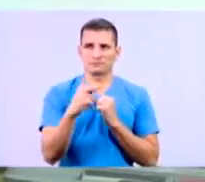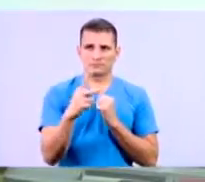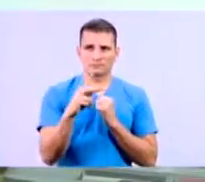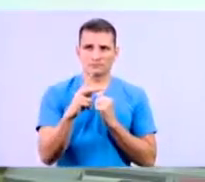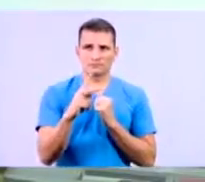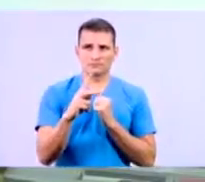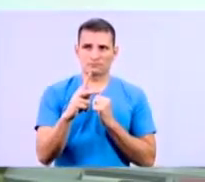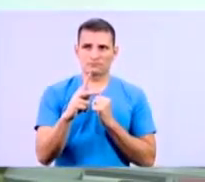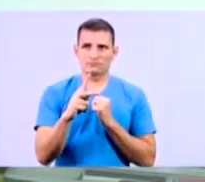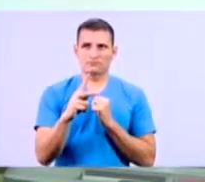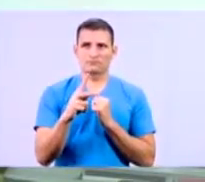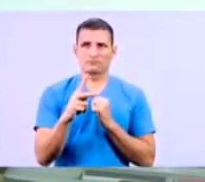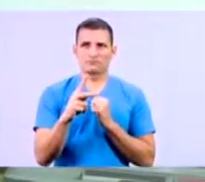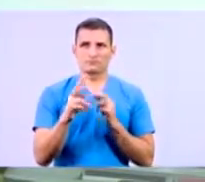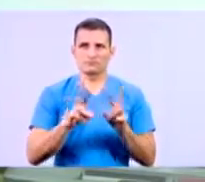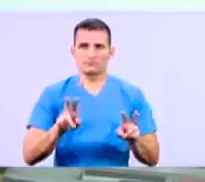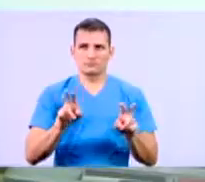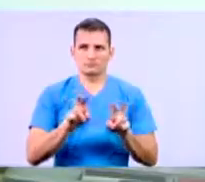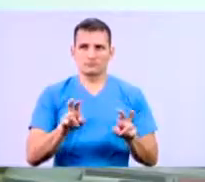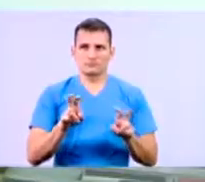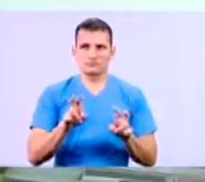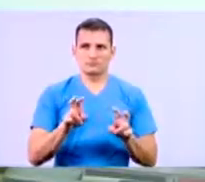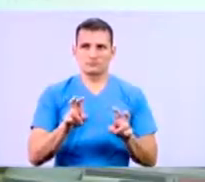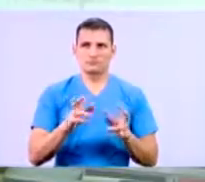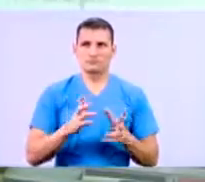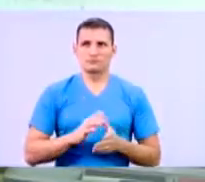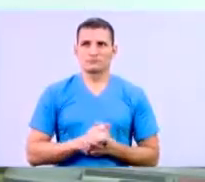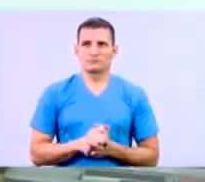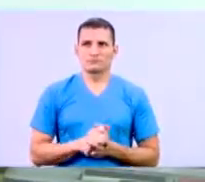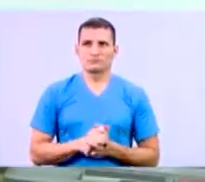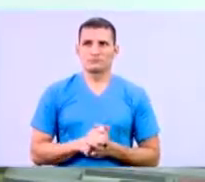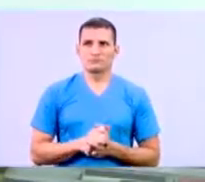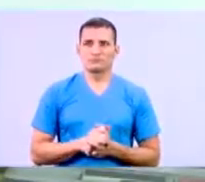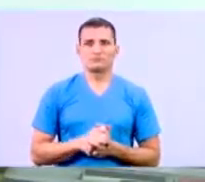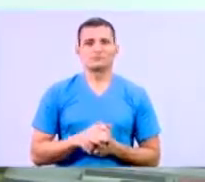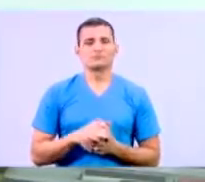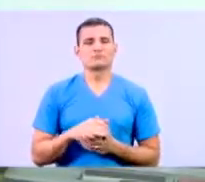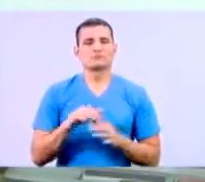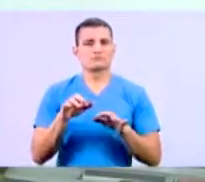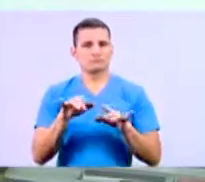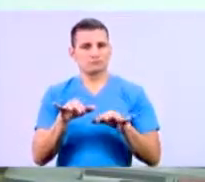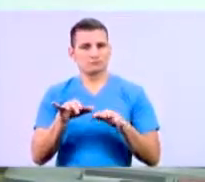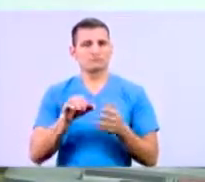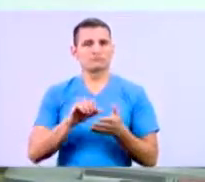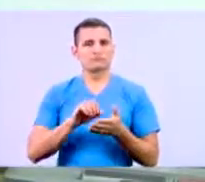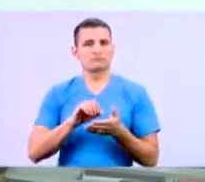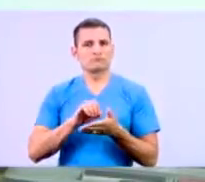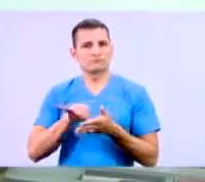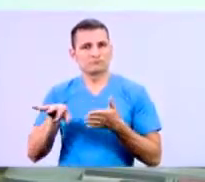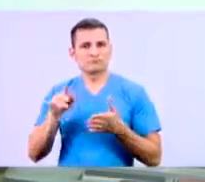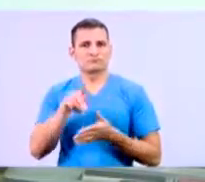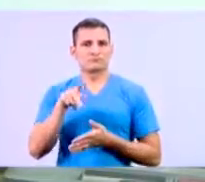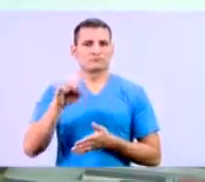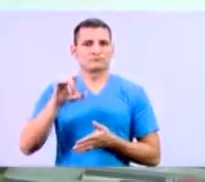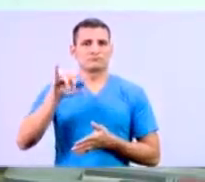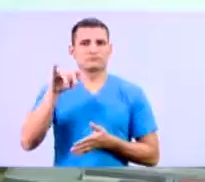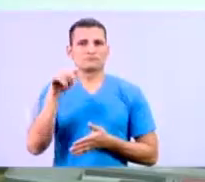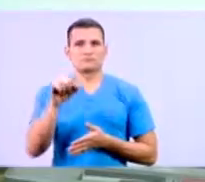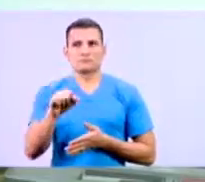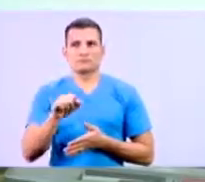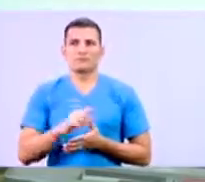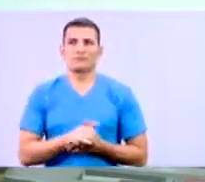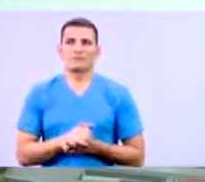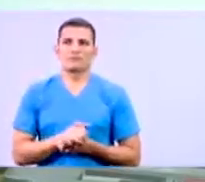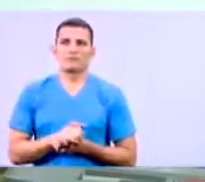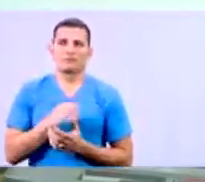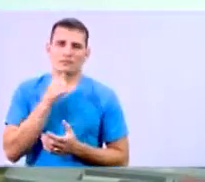dispositivo que vocês usam? Coloquem aí, escrevam para o professor Elias e a gente vai comentando ao longo da aula. Se não der